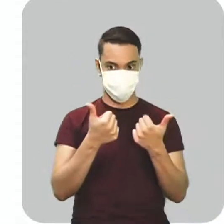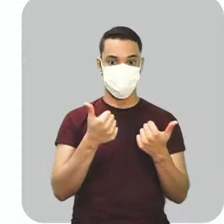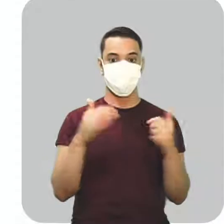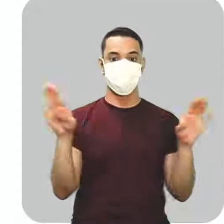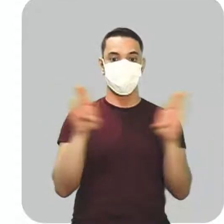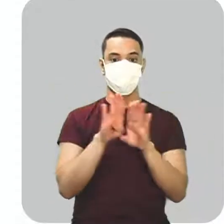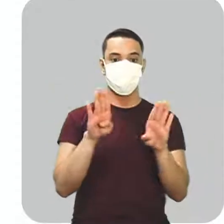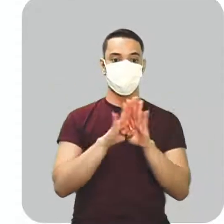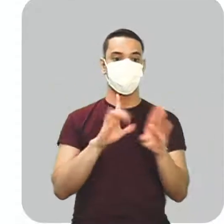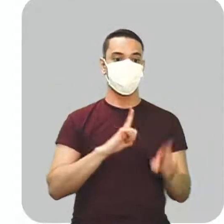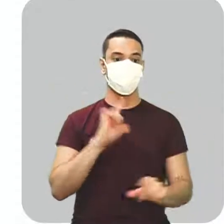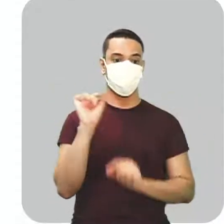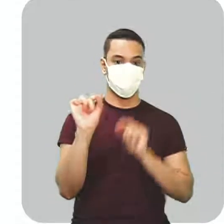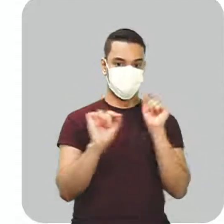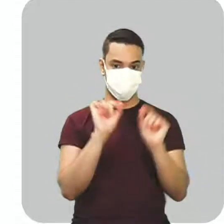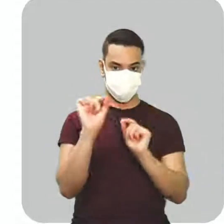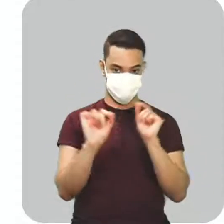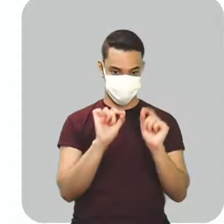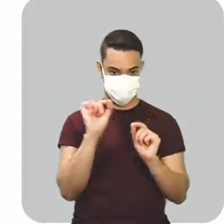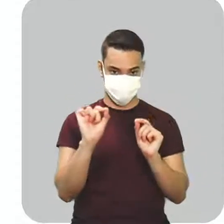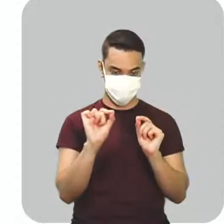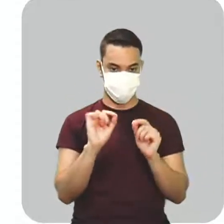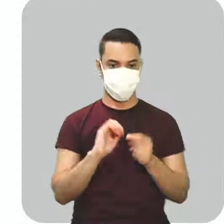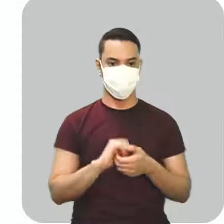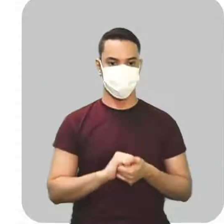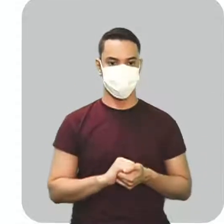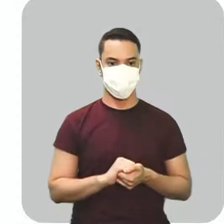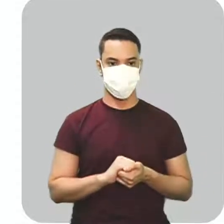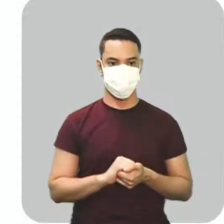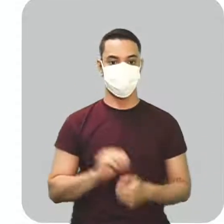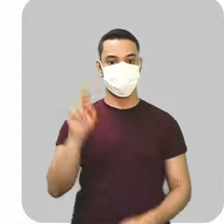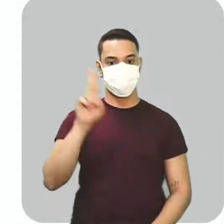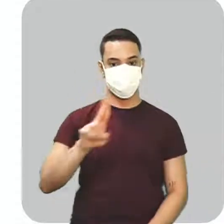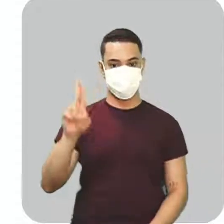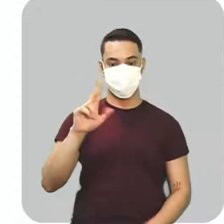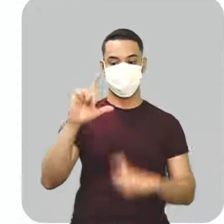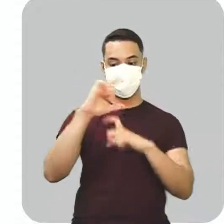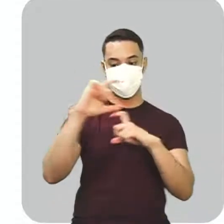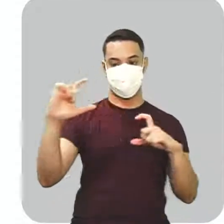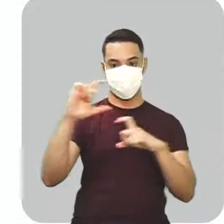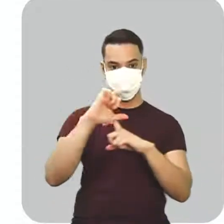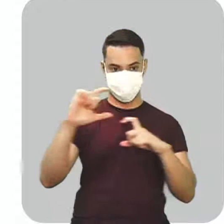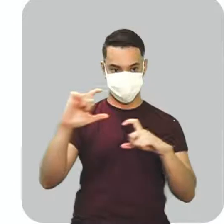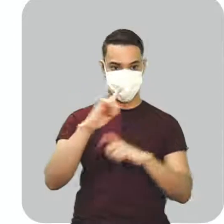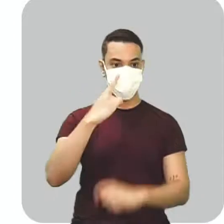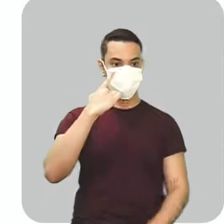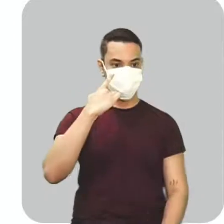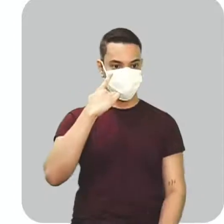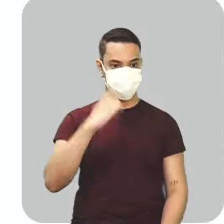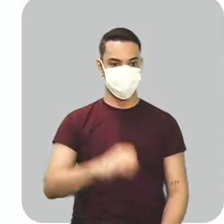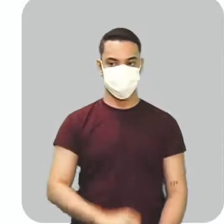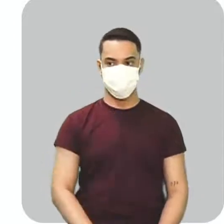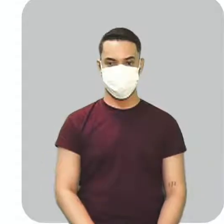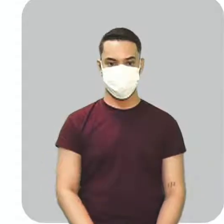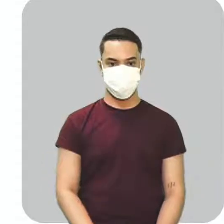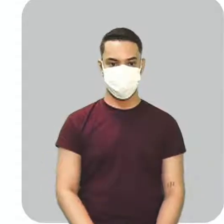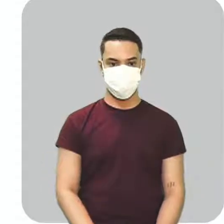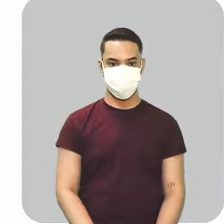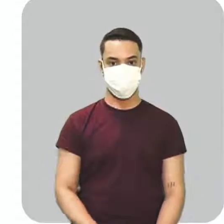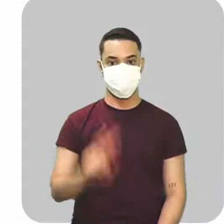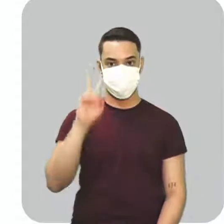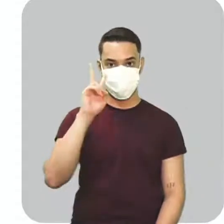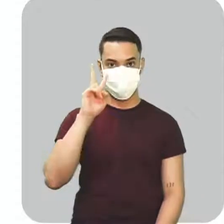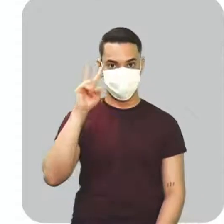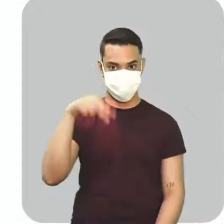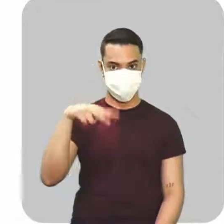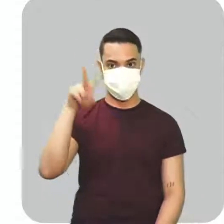também tem a questão aqui da história em quadrinho. Vamos lá. Observe bem essa história